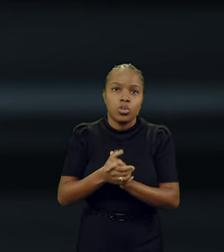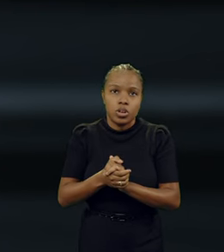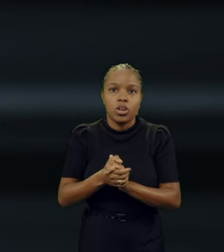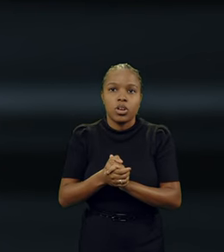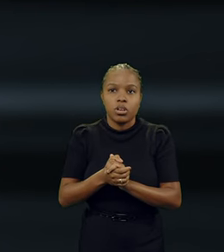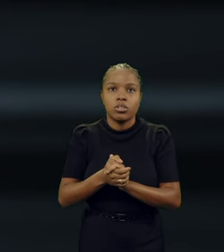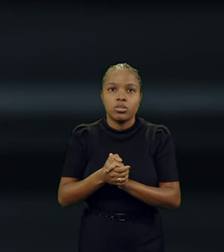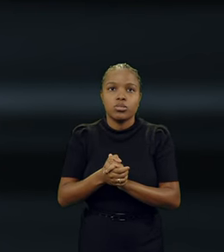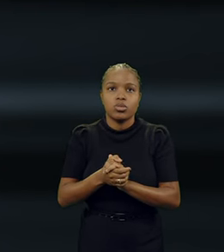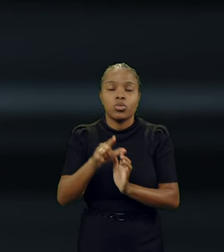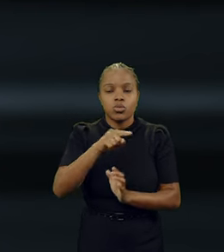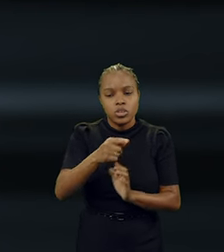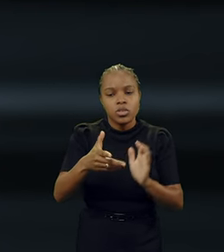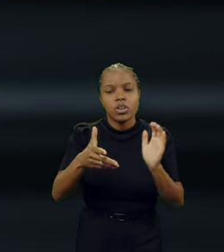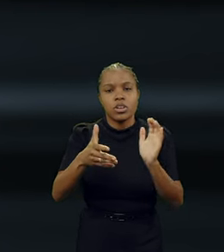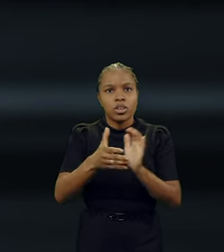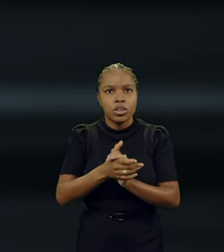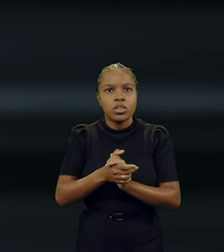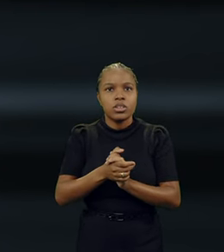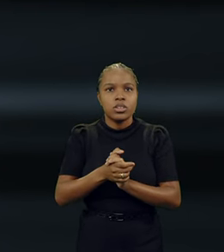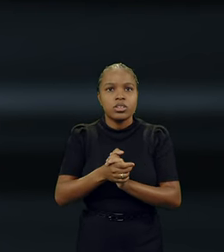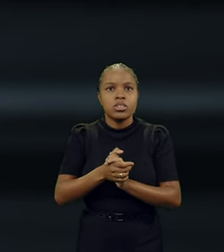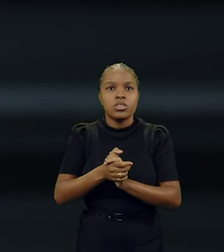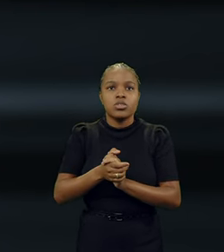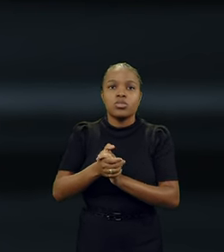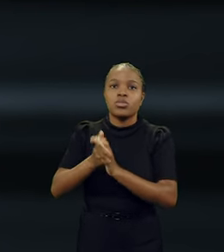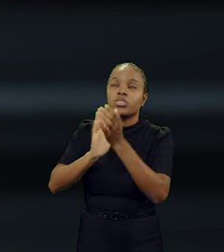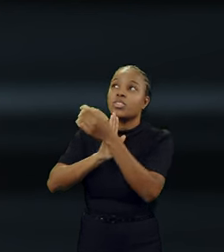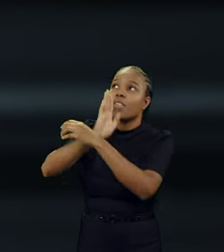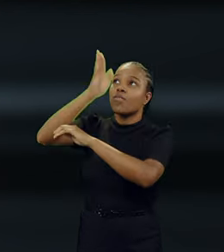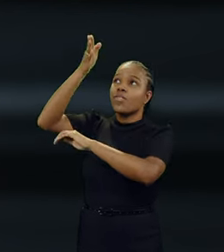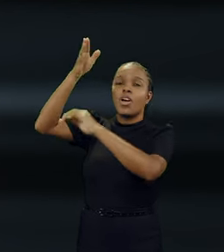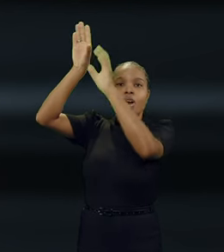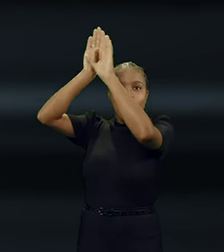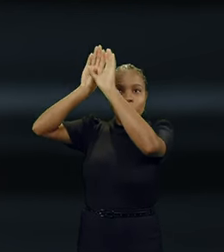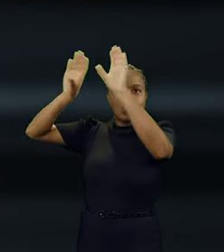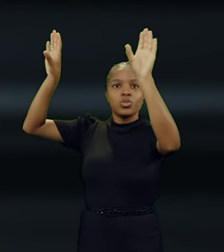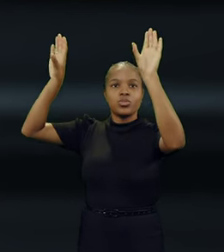se casar se você subir para o céu.